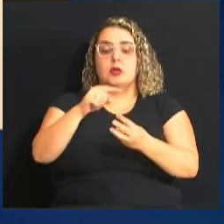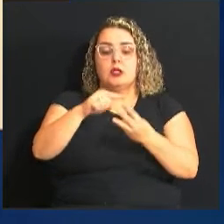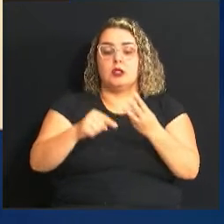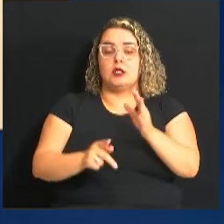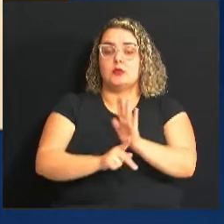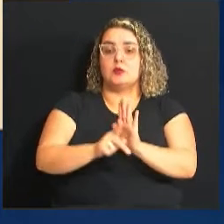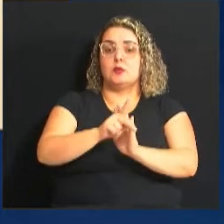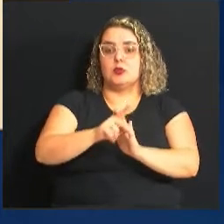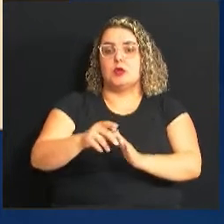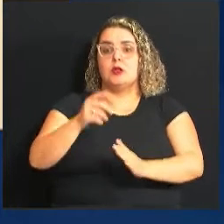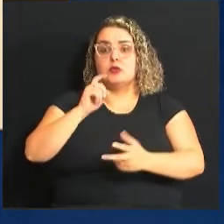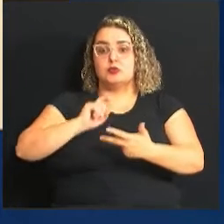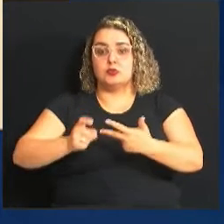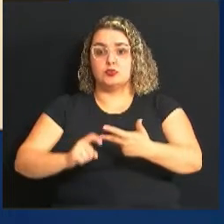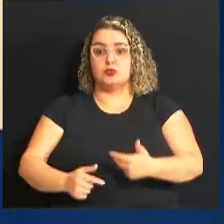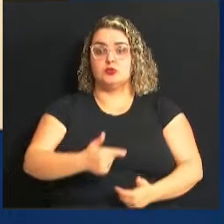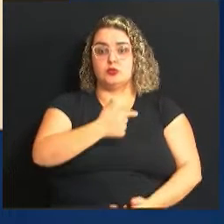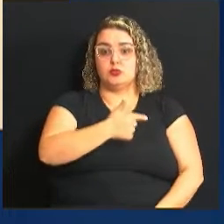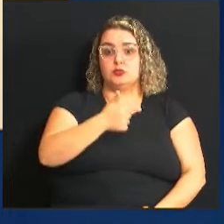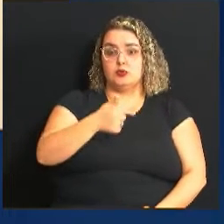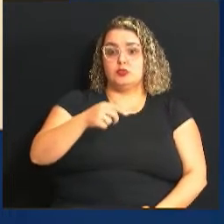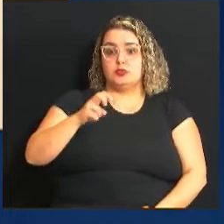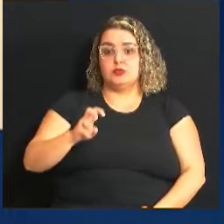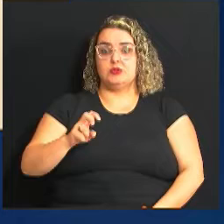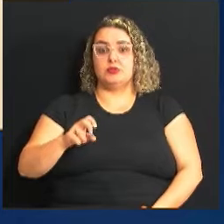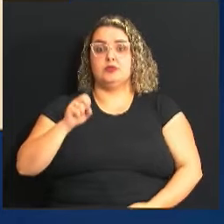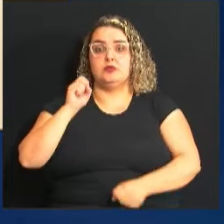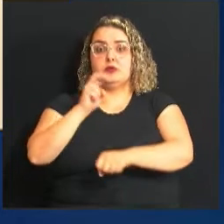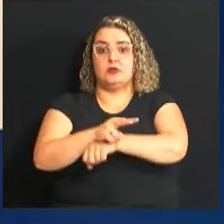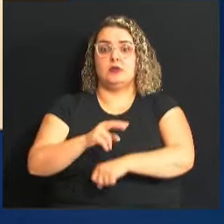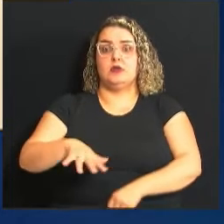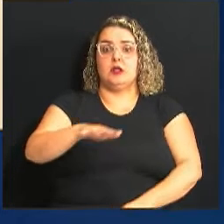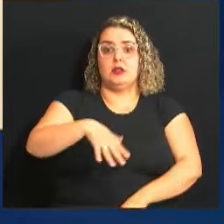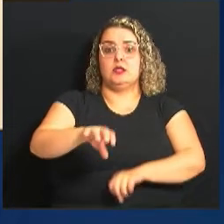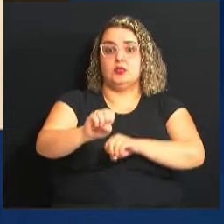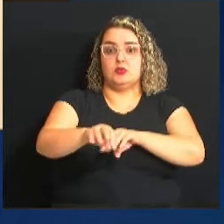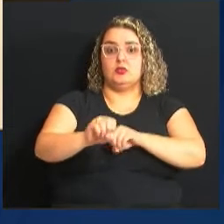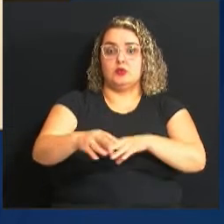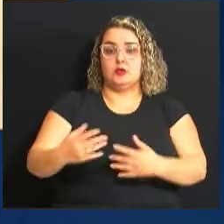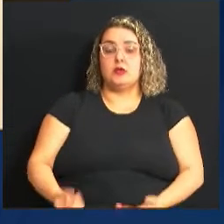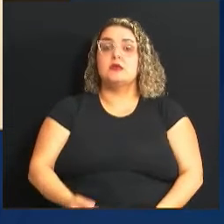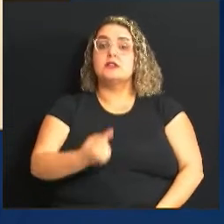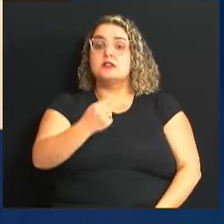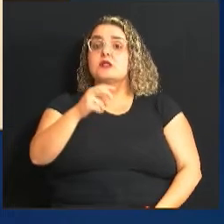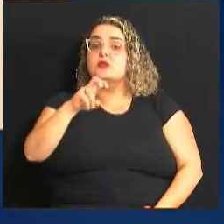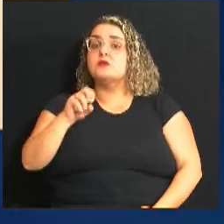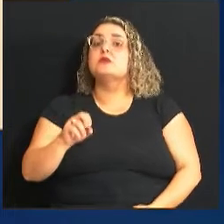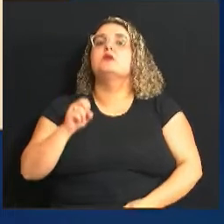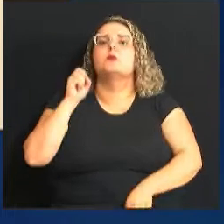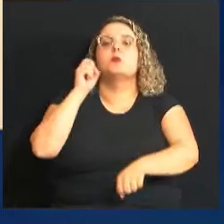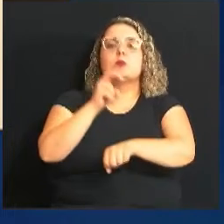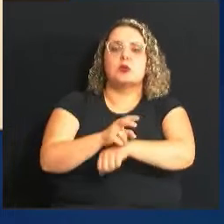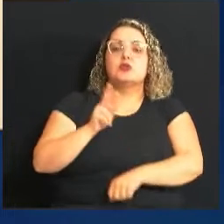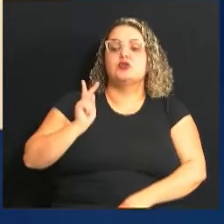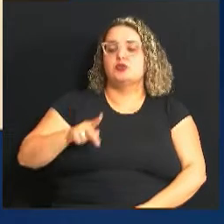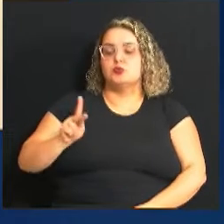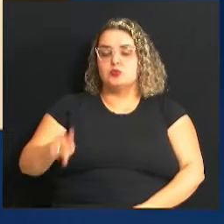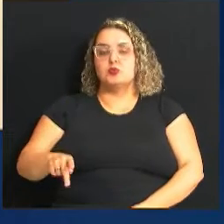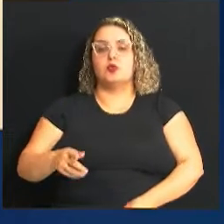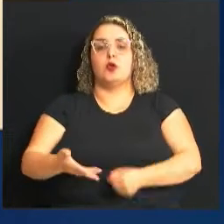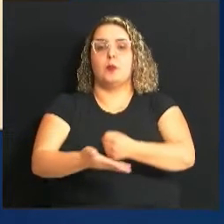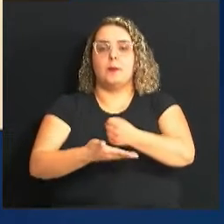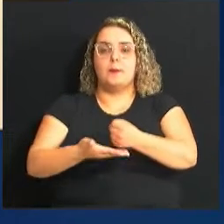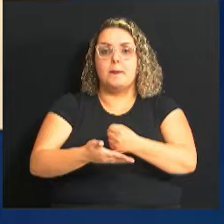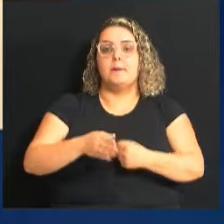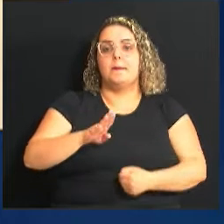criam 275 vagas na área da educação, 150 vagas de professor de educação básica